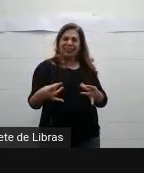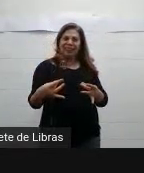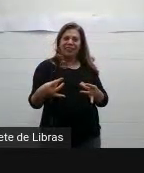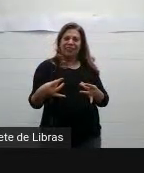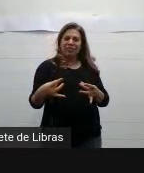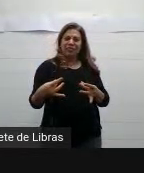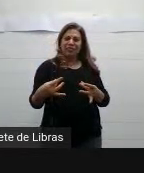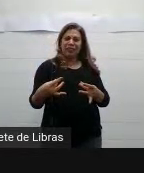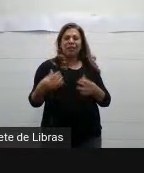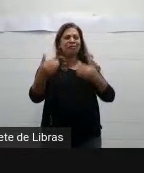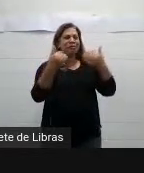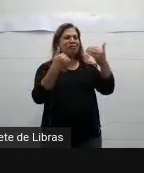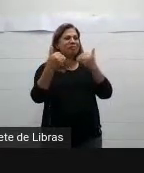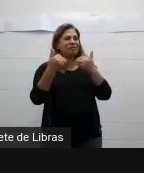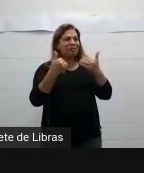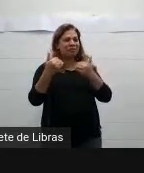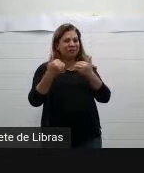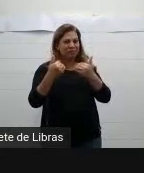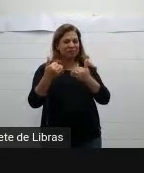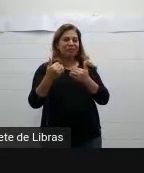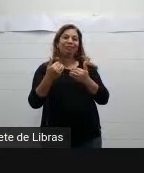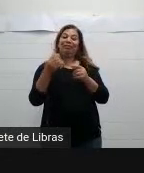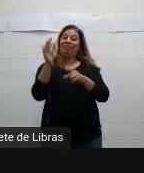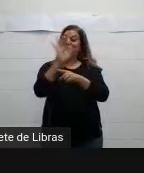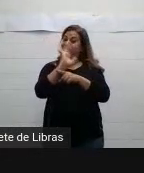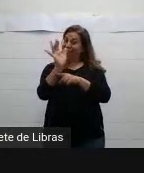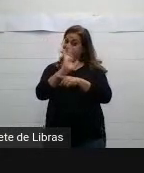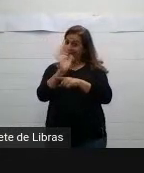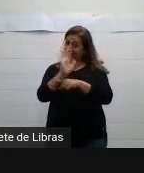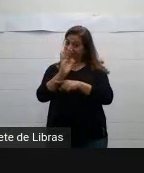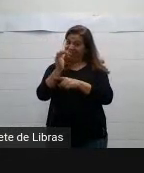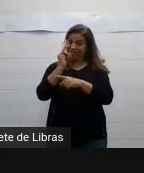de ter participado desse documentário.